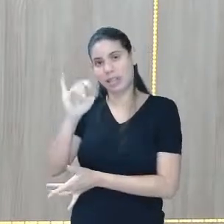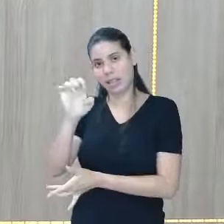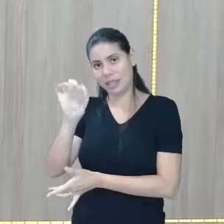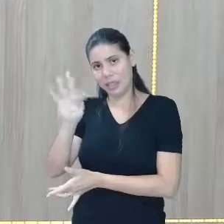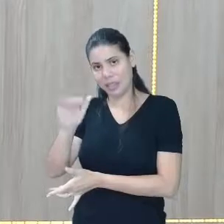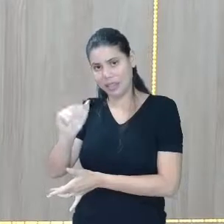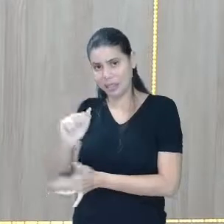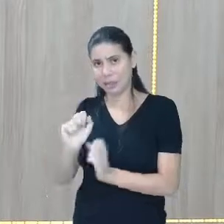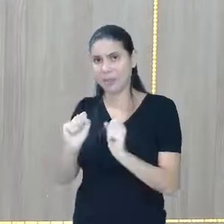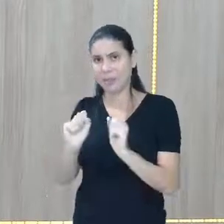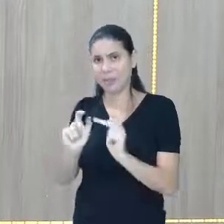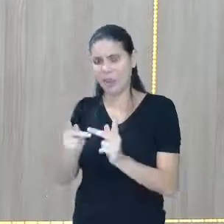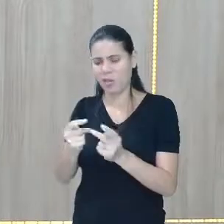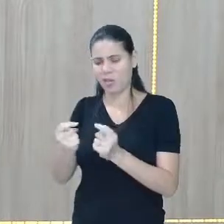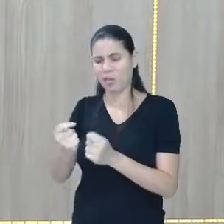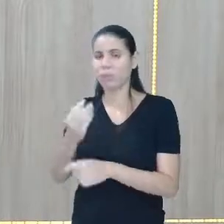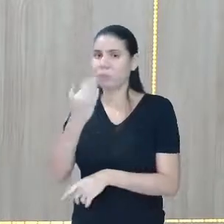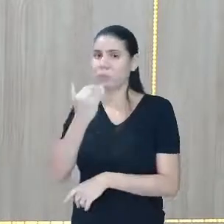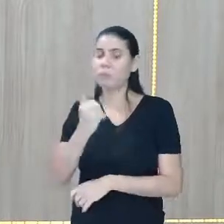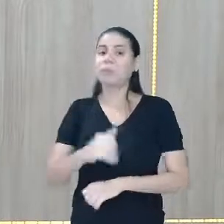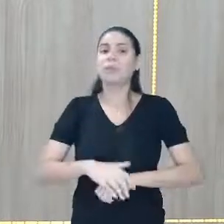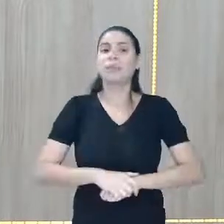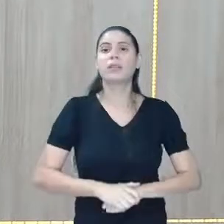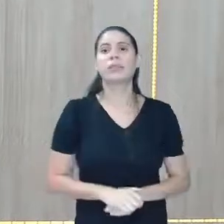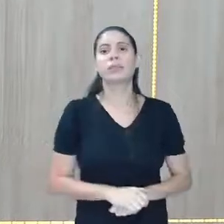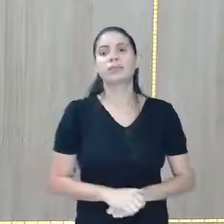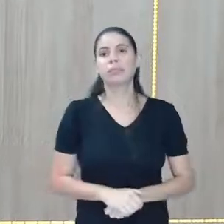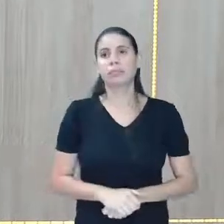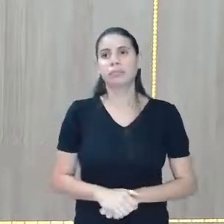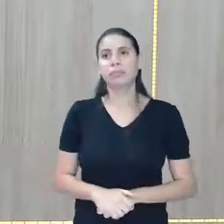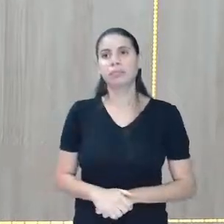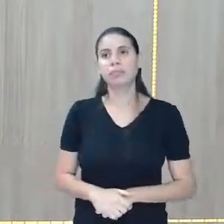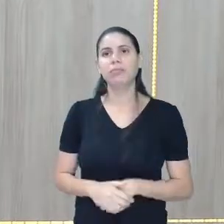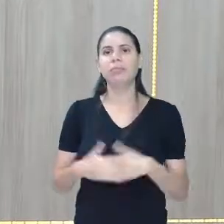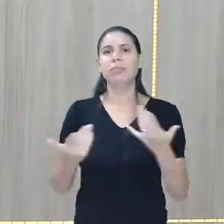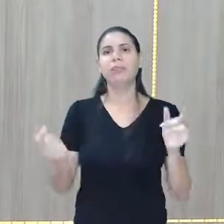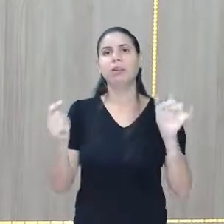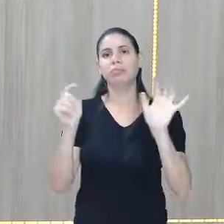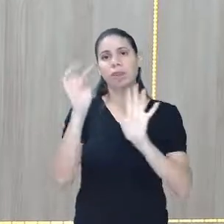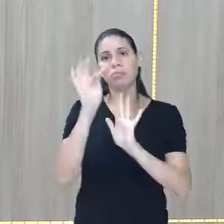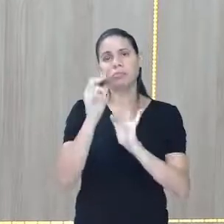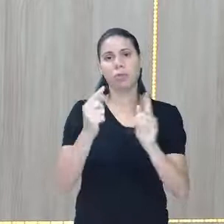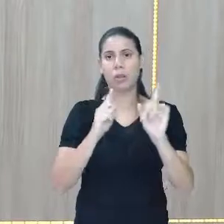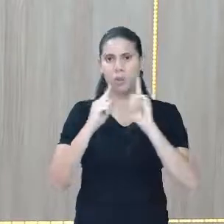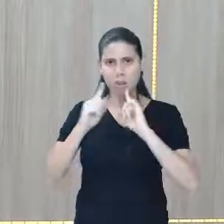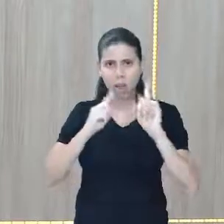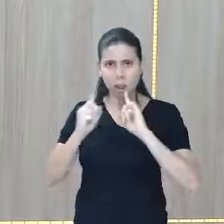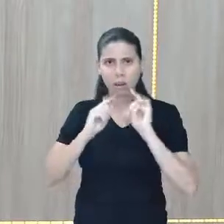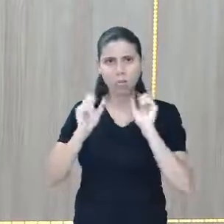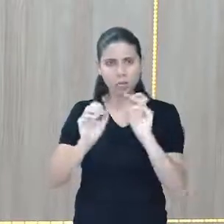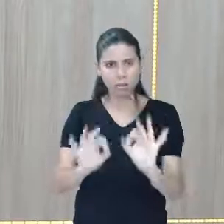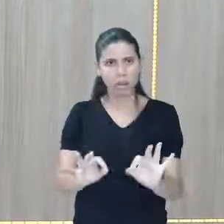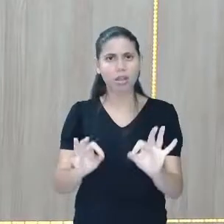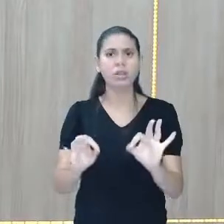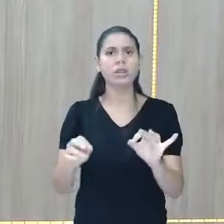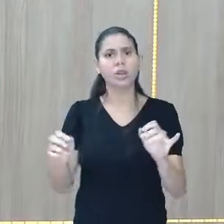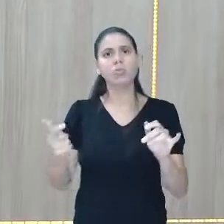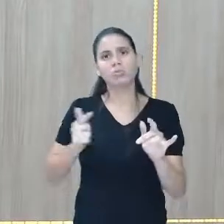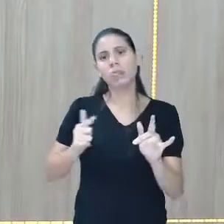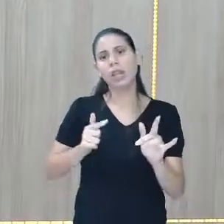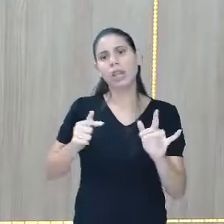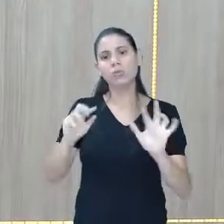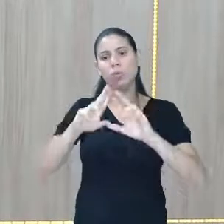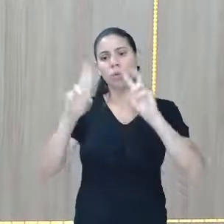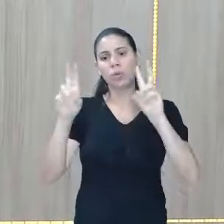certo? Manter. Então, cada elemento aí desse nosso diálogo é um assunto nosso da aula de hoje, então vamos